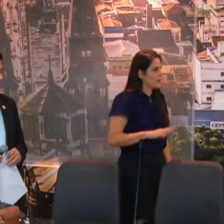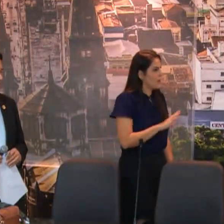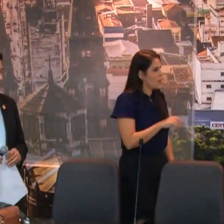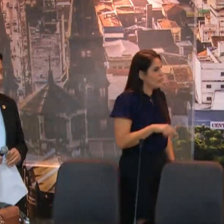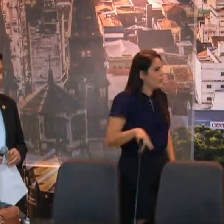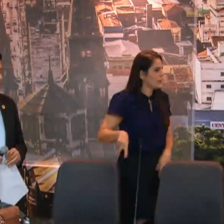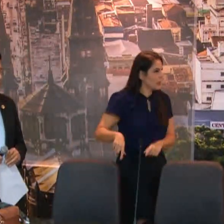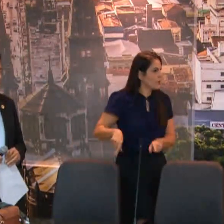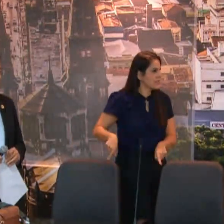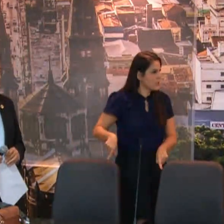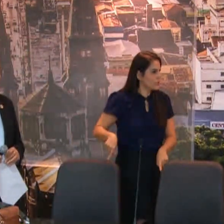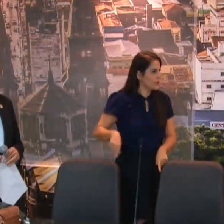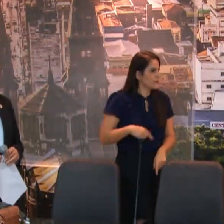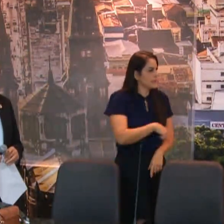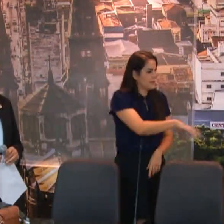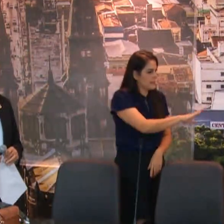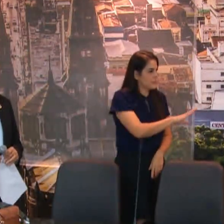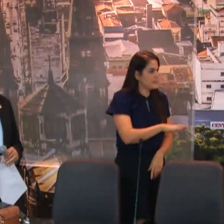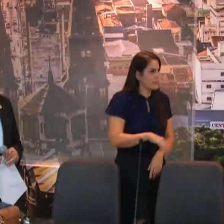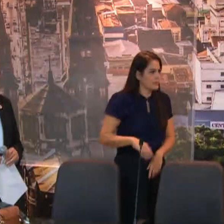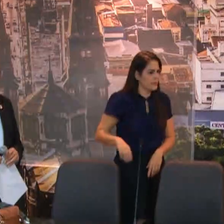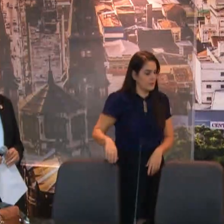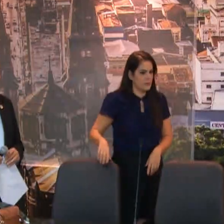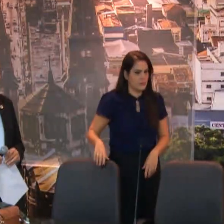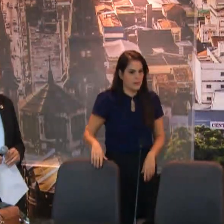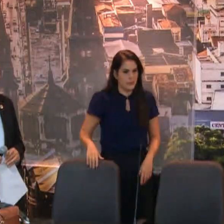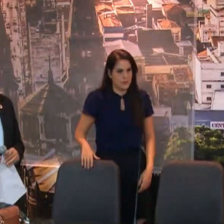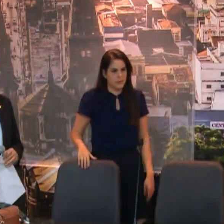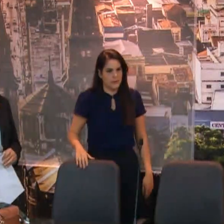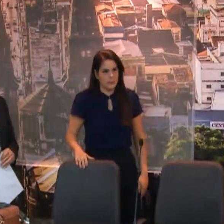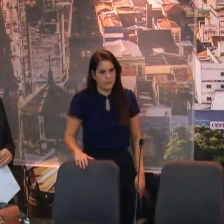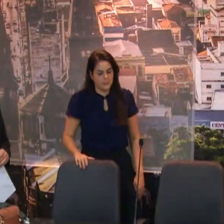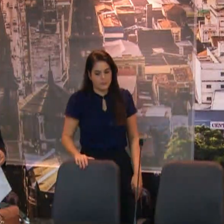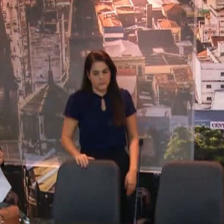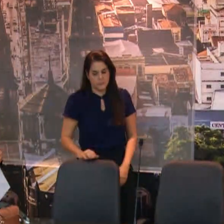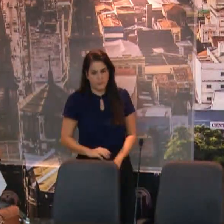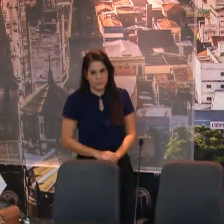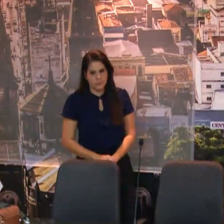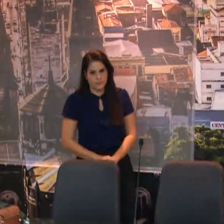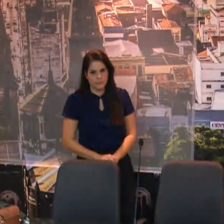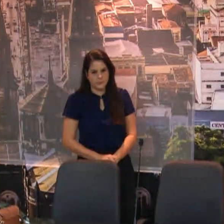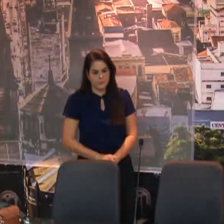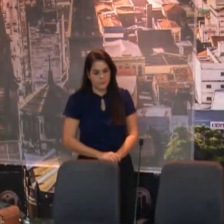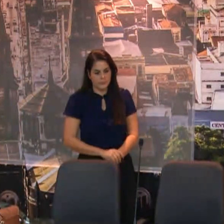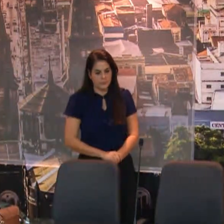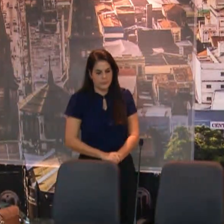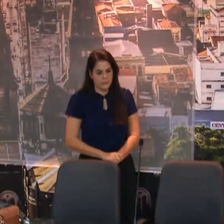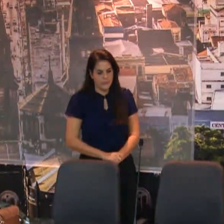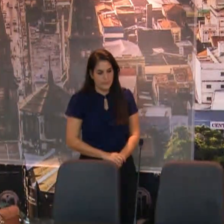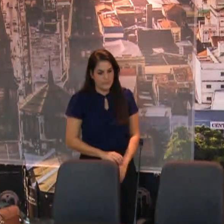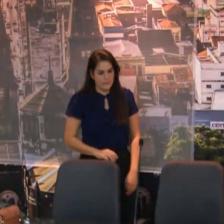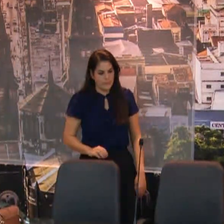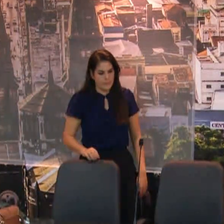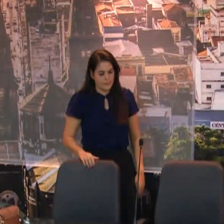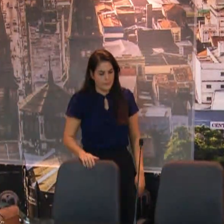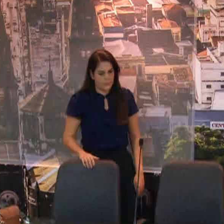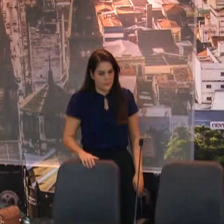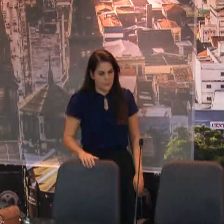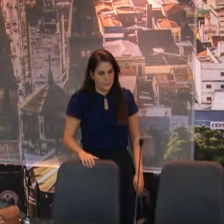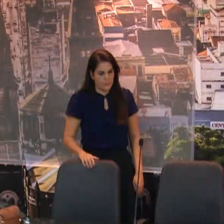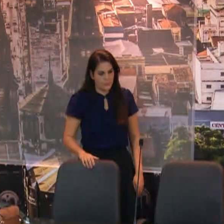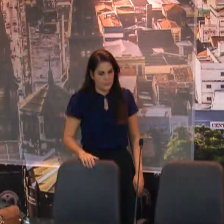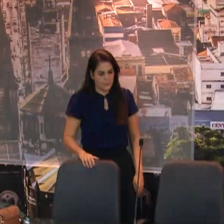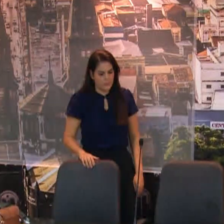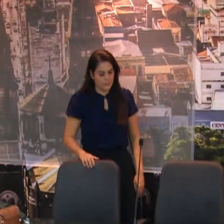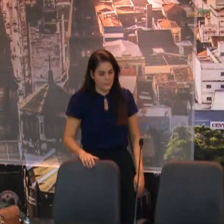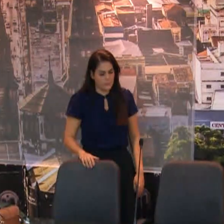práticas abusivas, pontos falsos, fretes exorbitantes, golpes virtuais e descontrole das dívidas. Para compor a